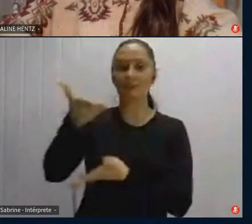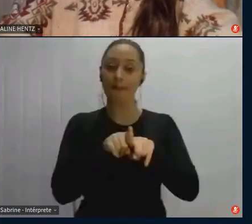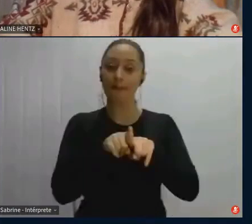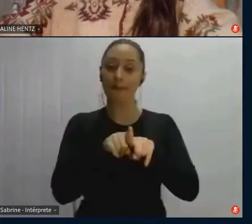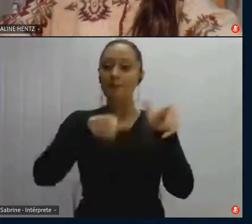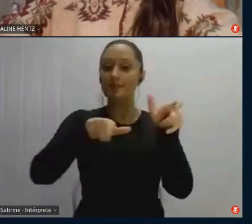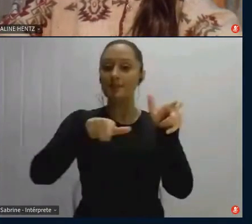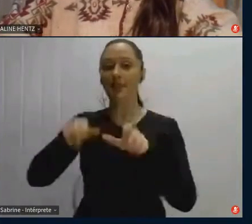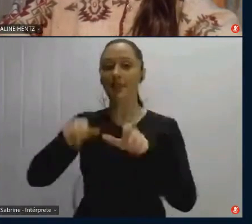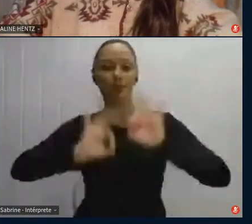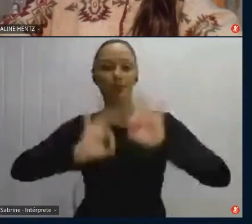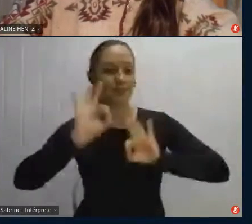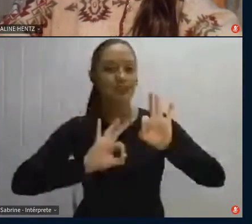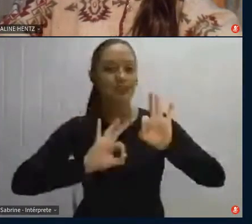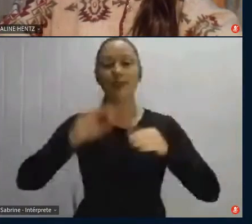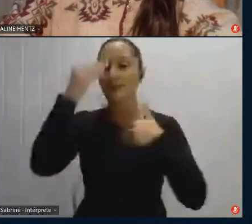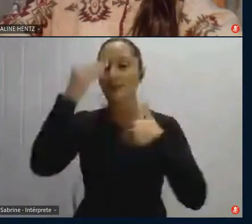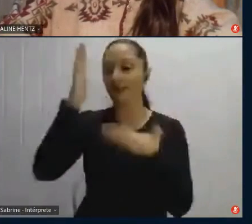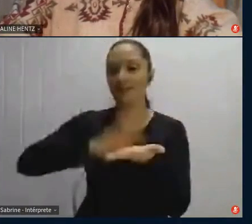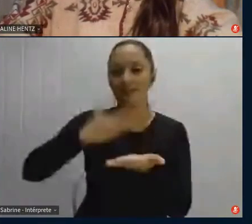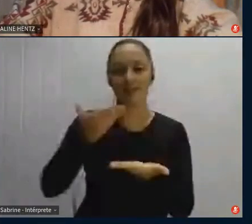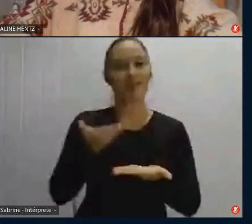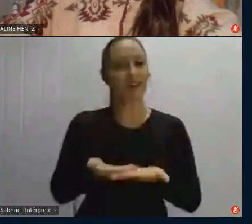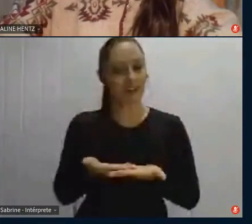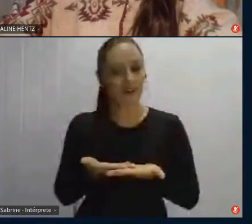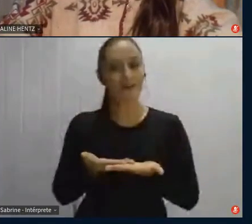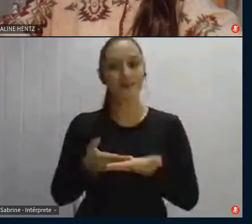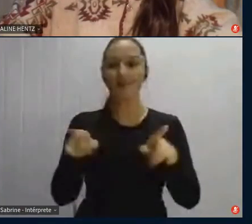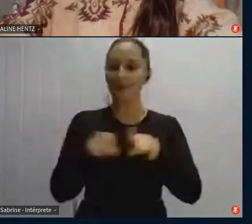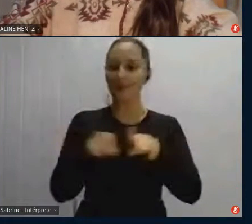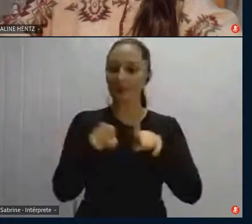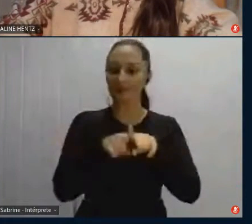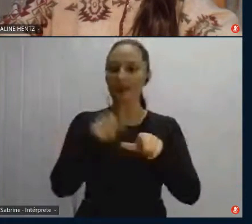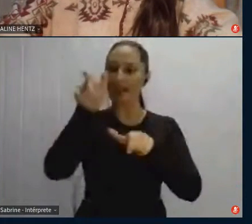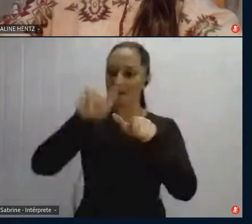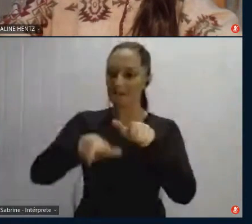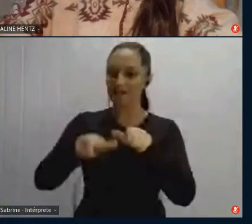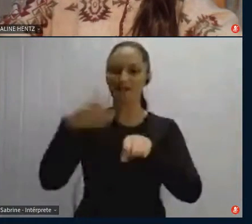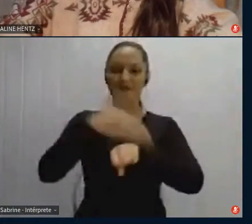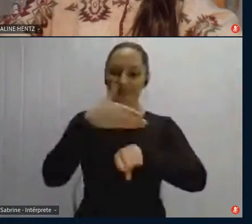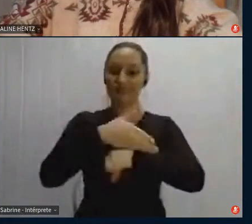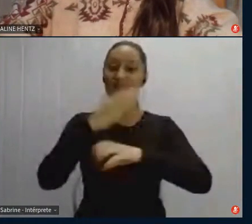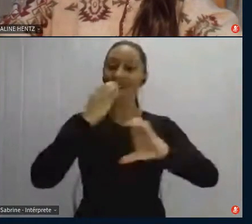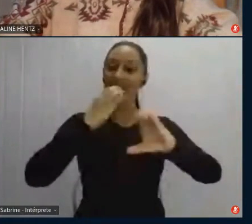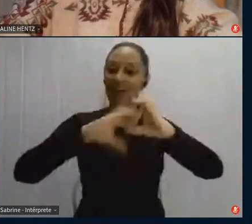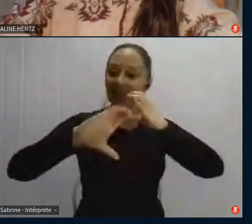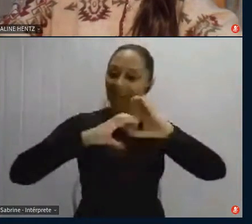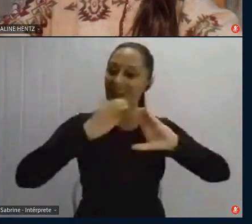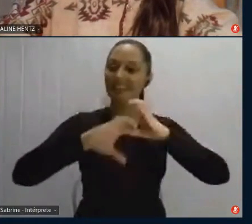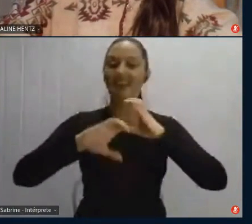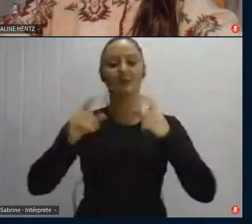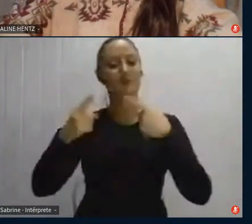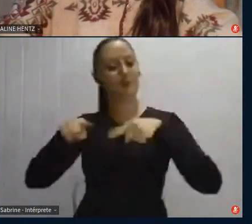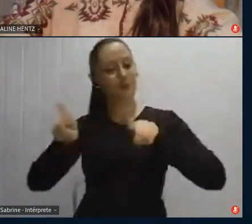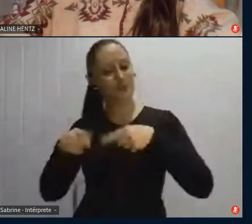nossas intérpretes, as cantoras que tiveram aqui, os músicos, né? Enfim,